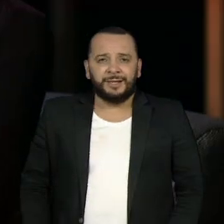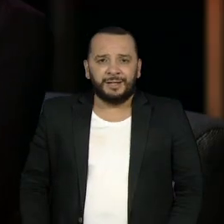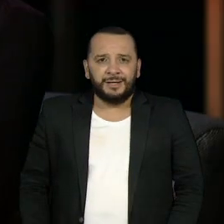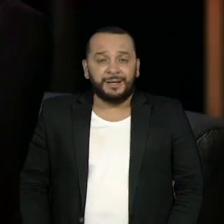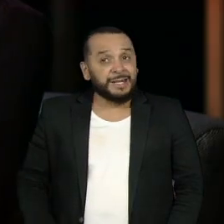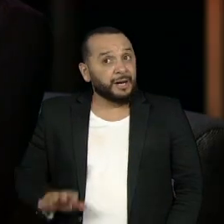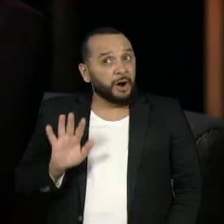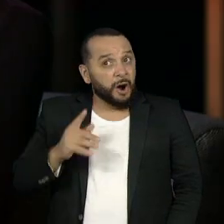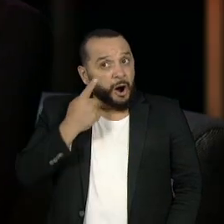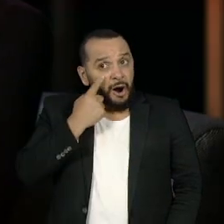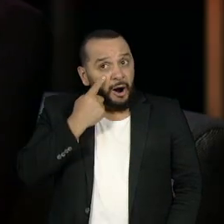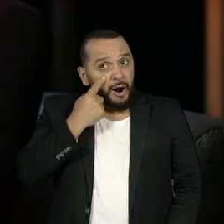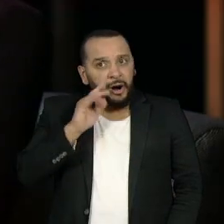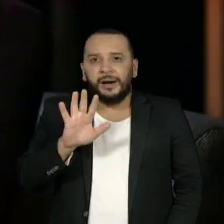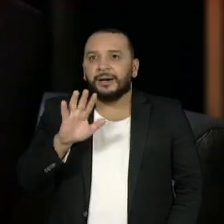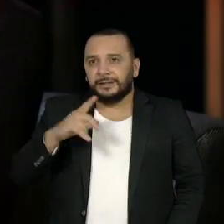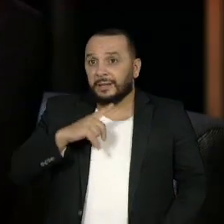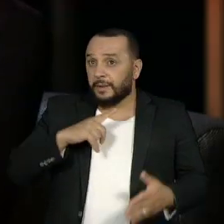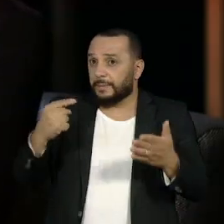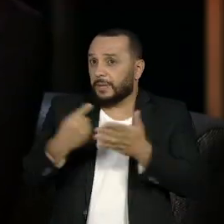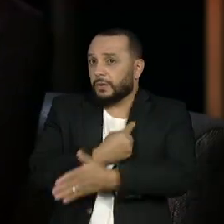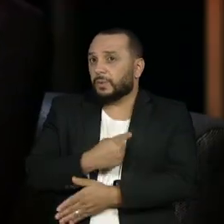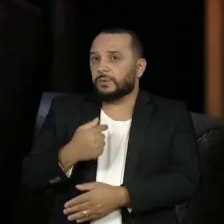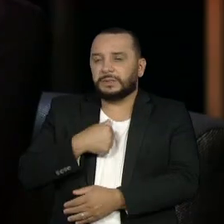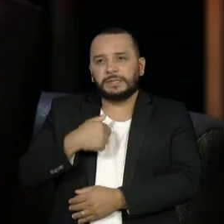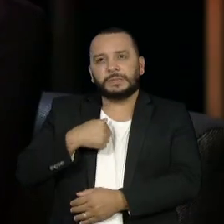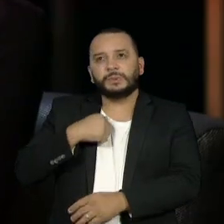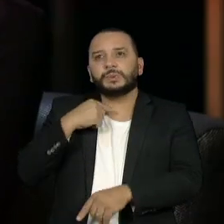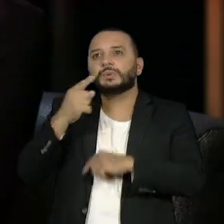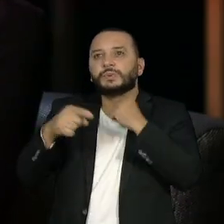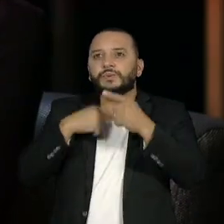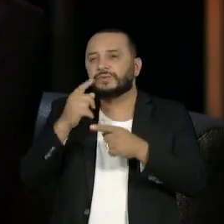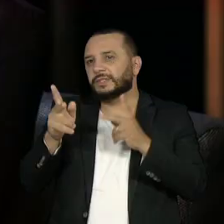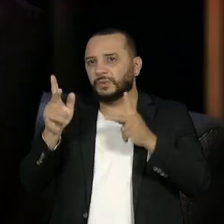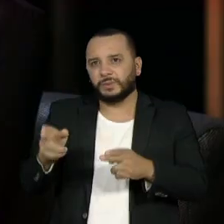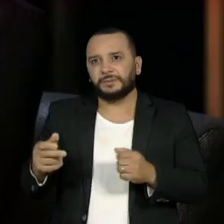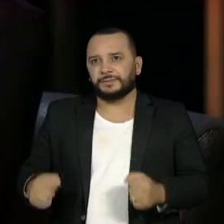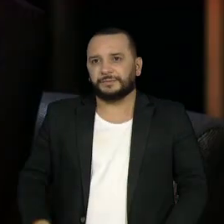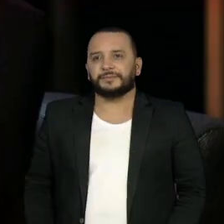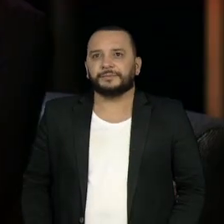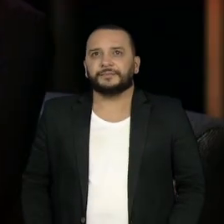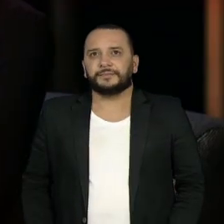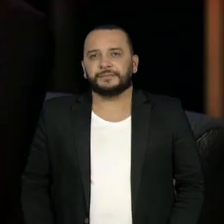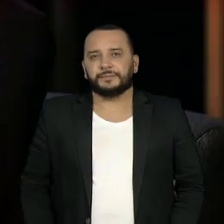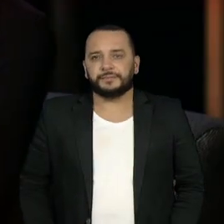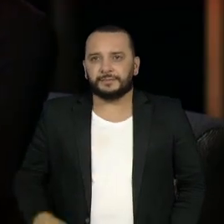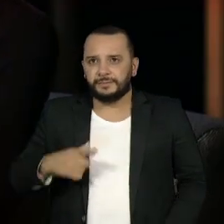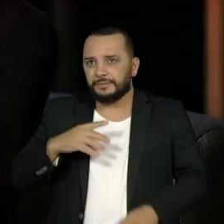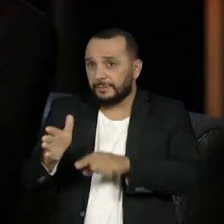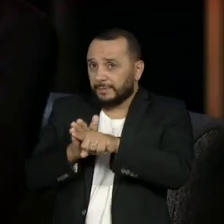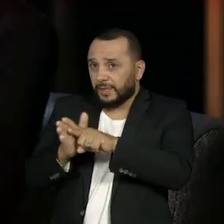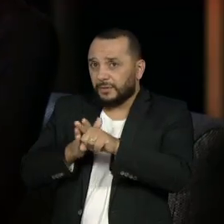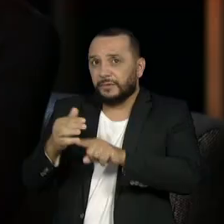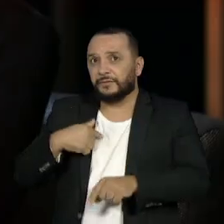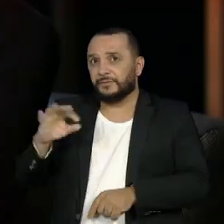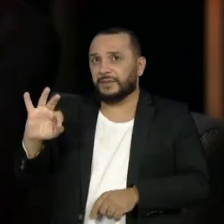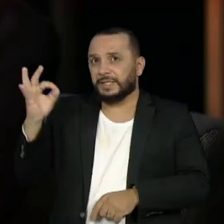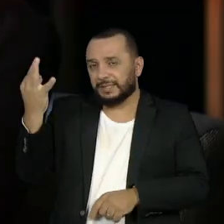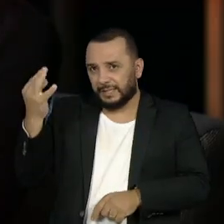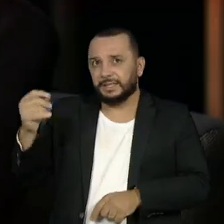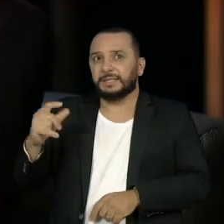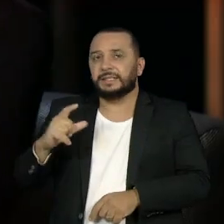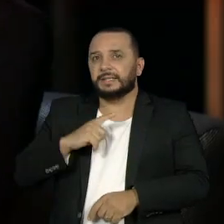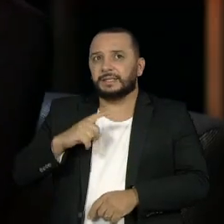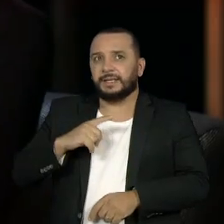é essa pergunta que me Faço sempre é a função do francês que eu gosto muito de se chama